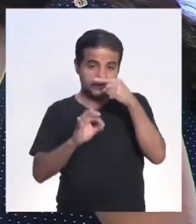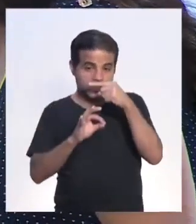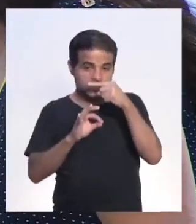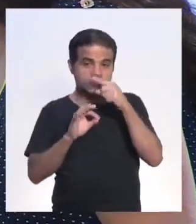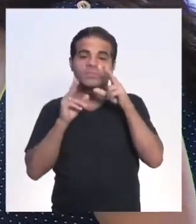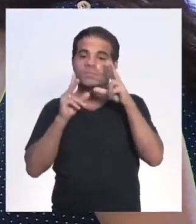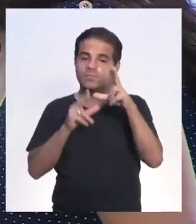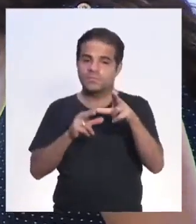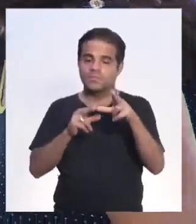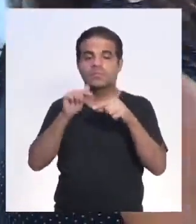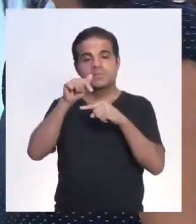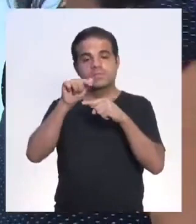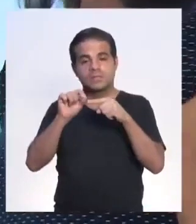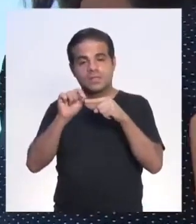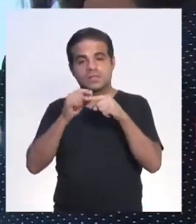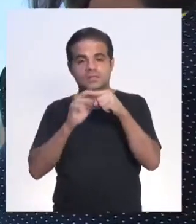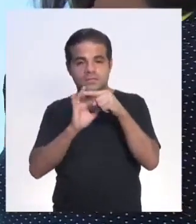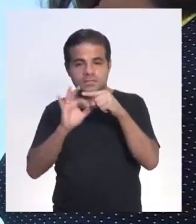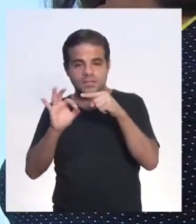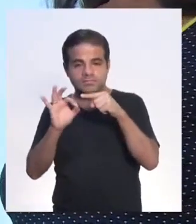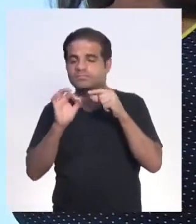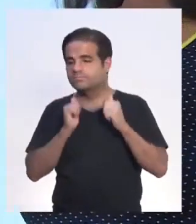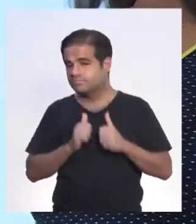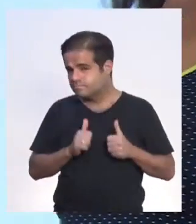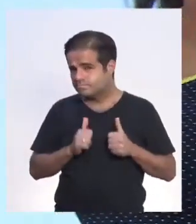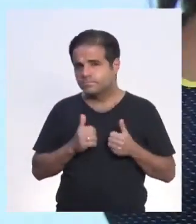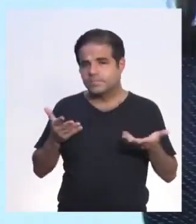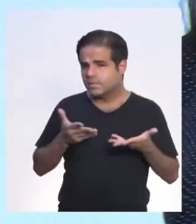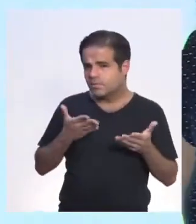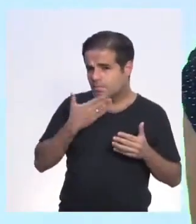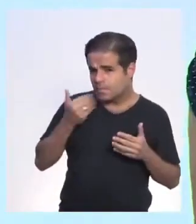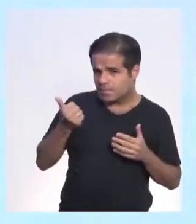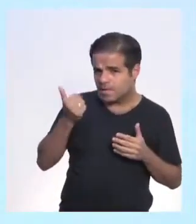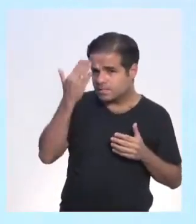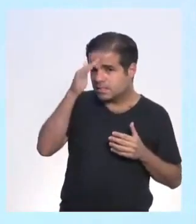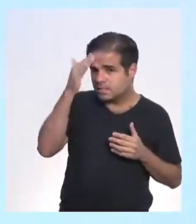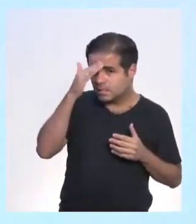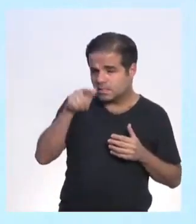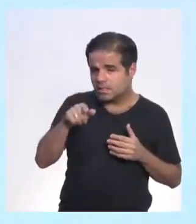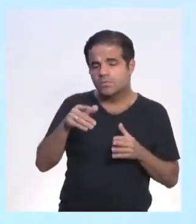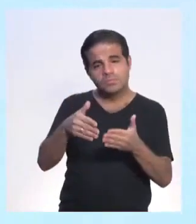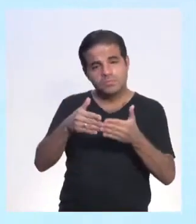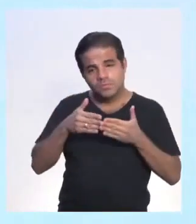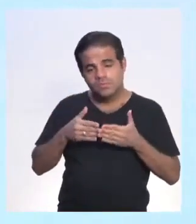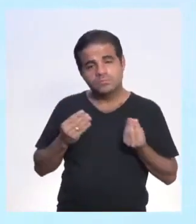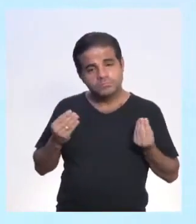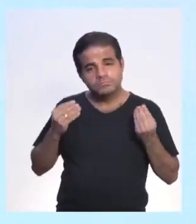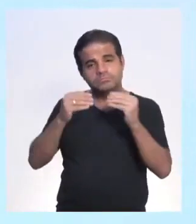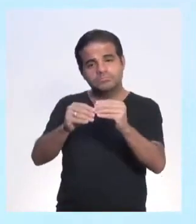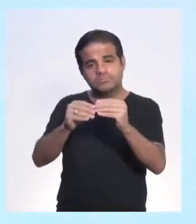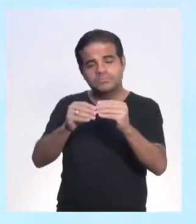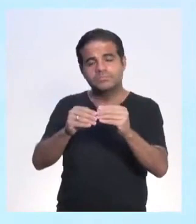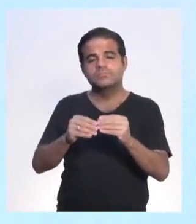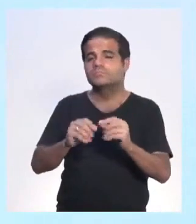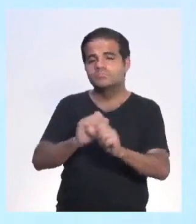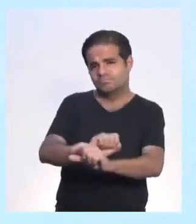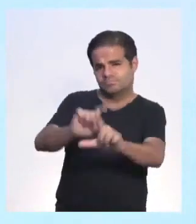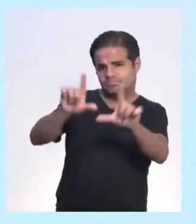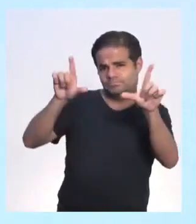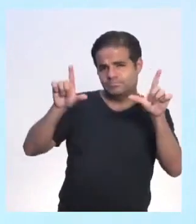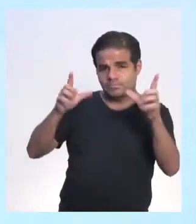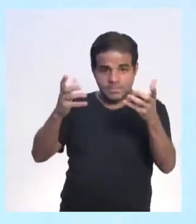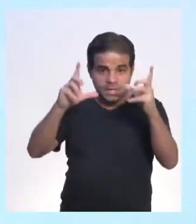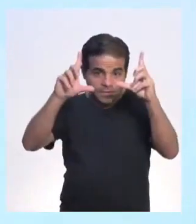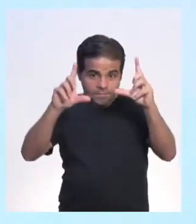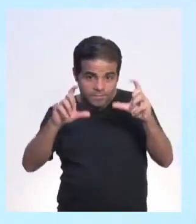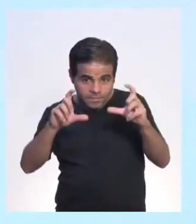é igual a 70 centésimos. E aí, agora você entendeu? Por favor, coloque para eles essa tela para quem quiser